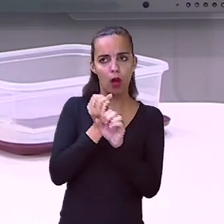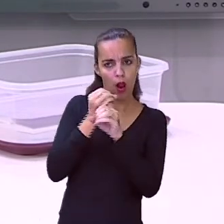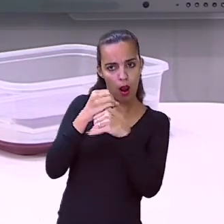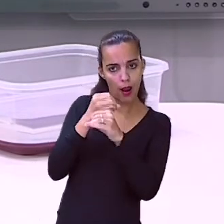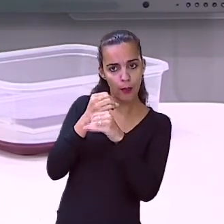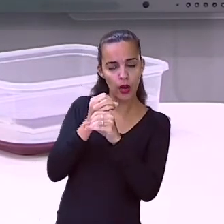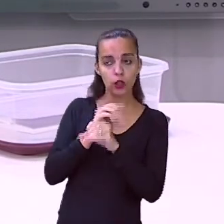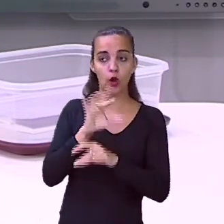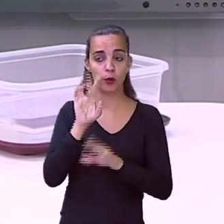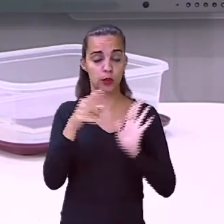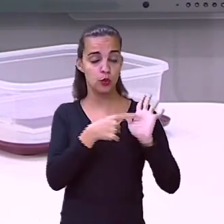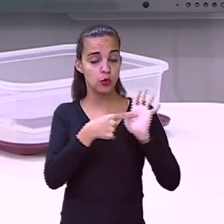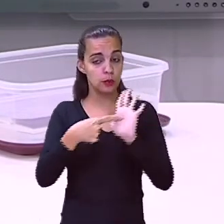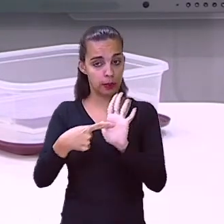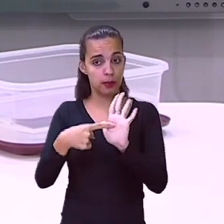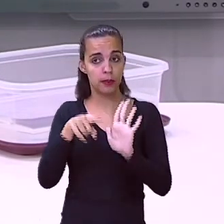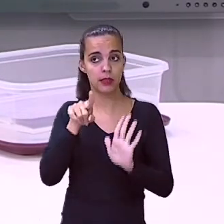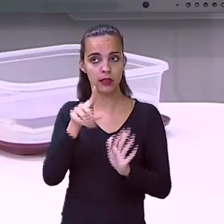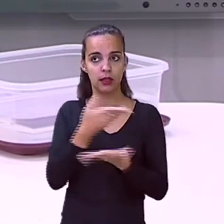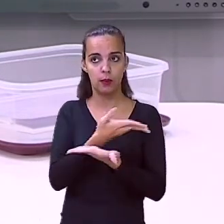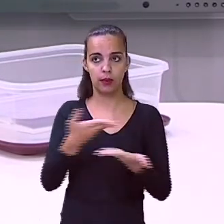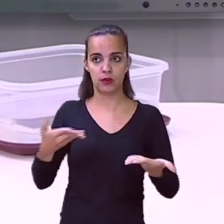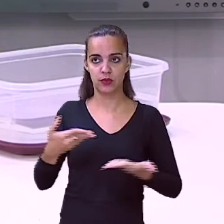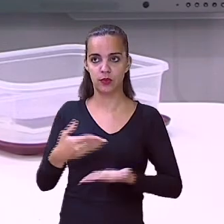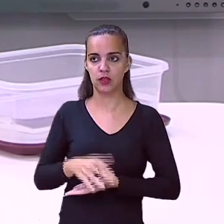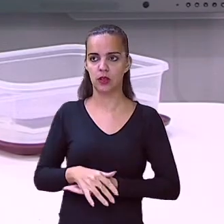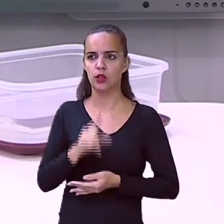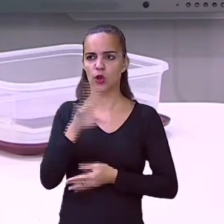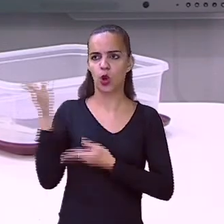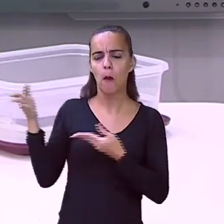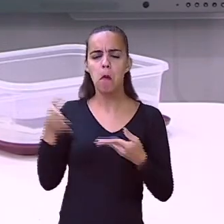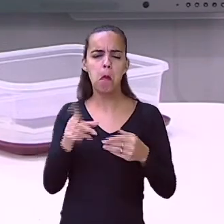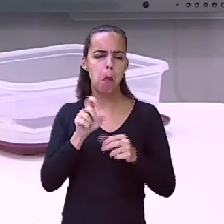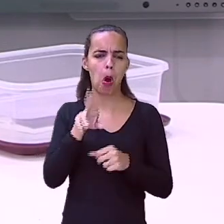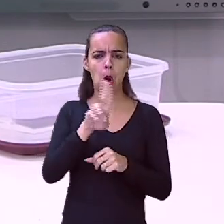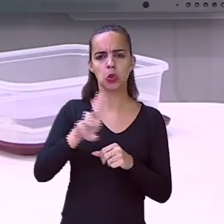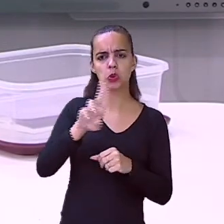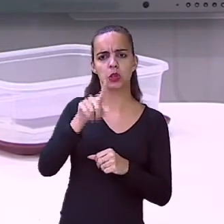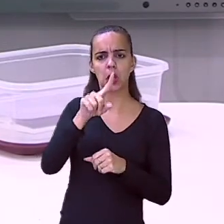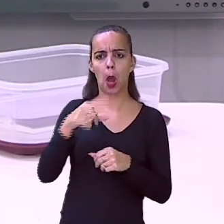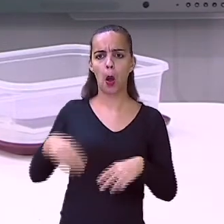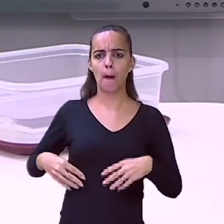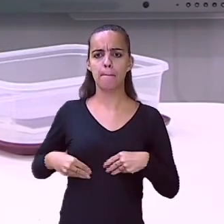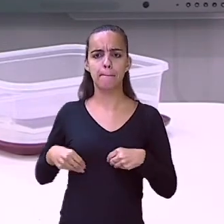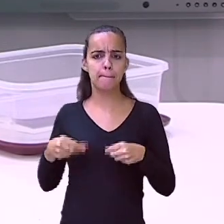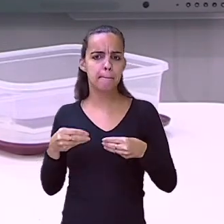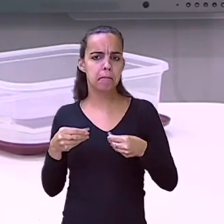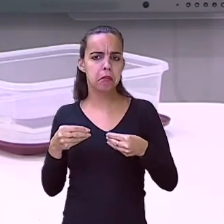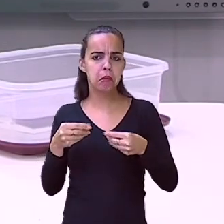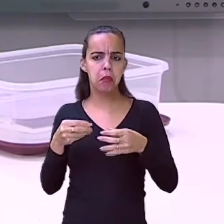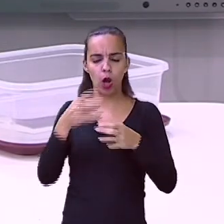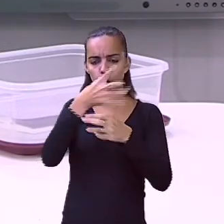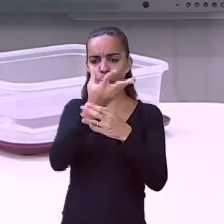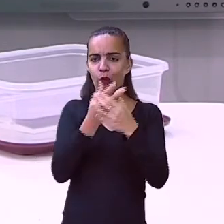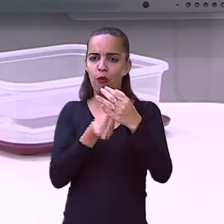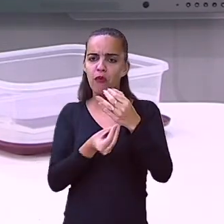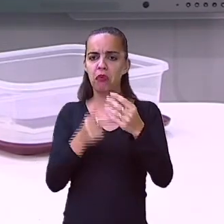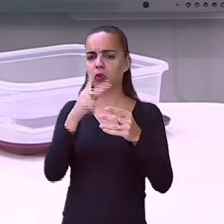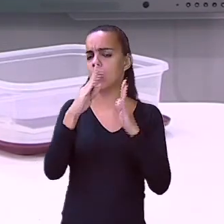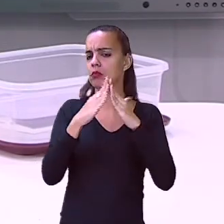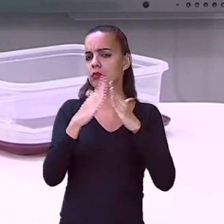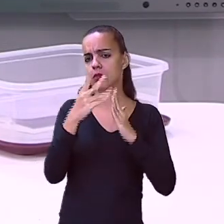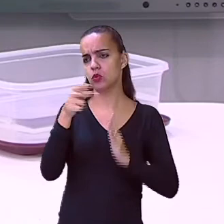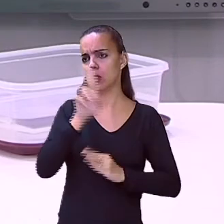ter utilizado aqui um coador de pano, qualquer outro recipiente. Então, como